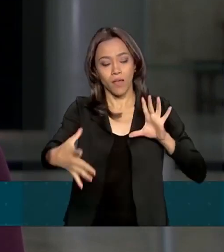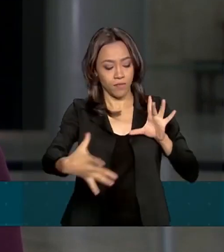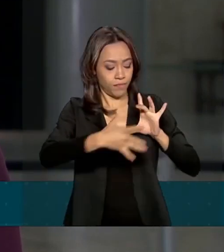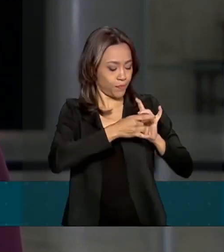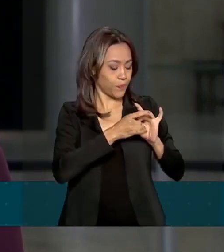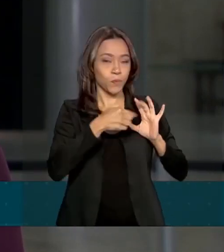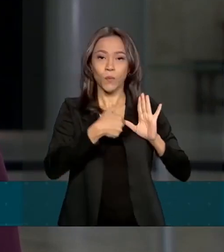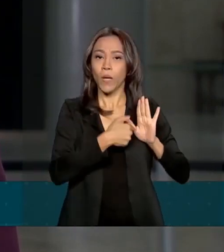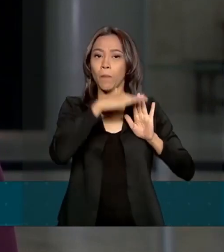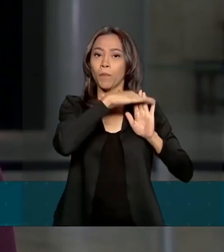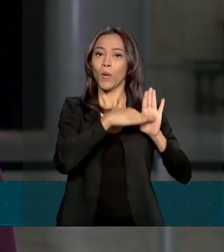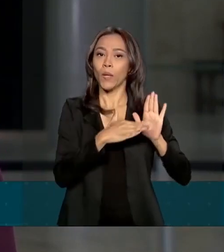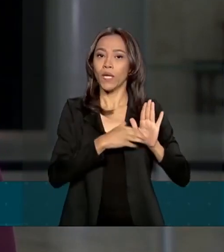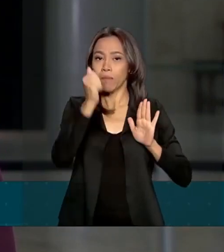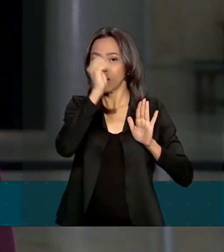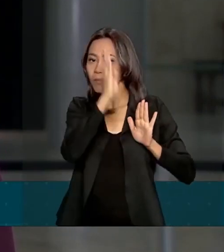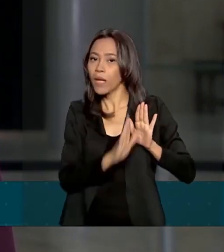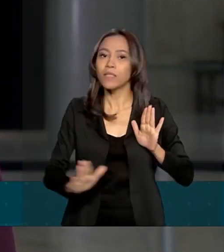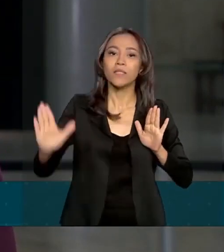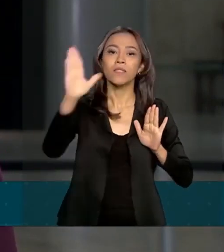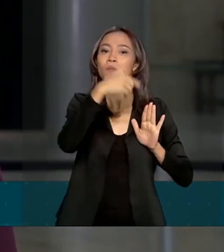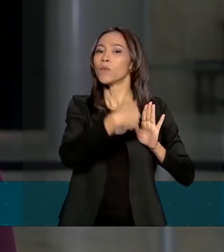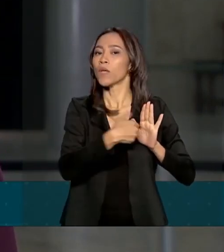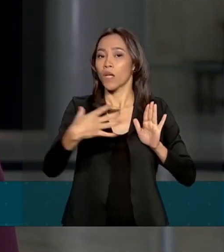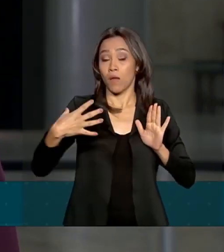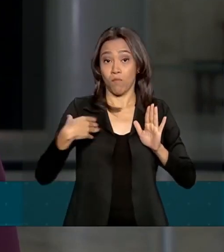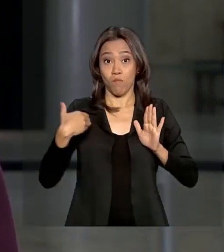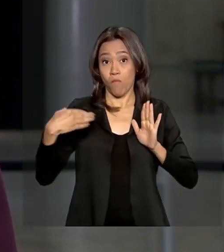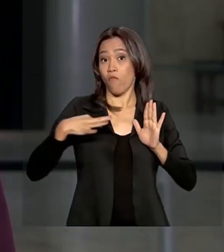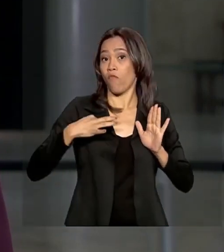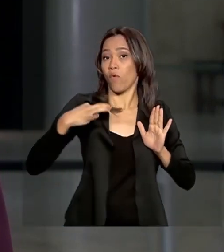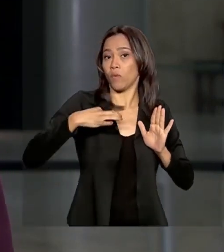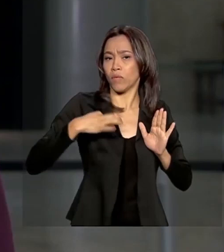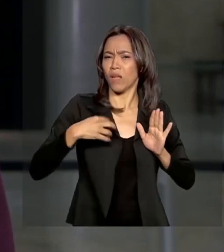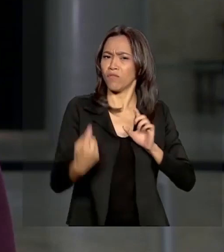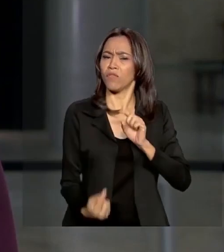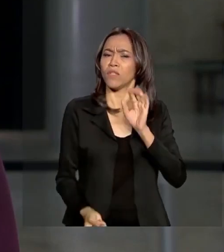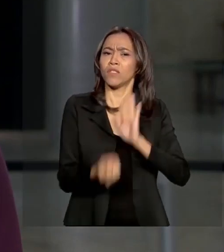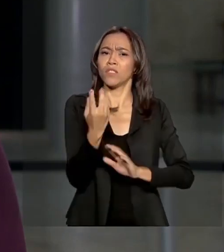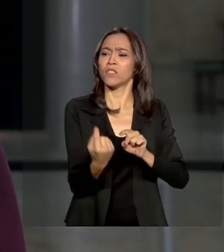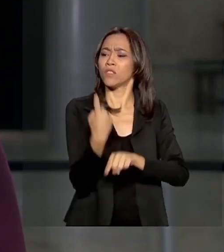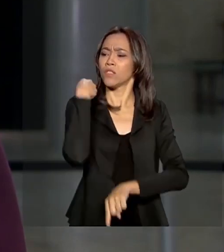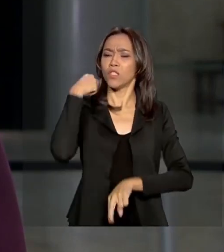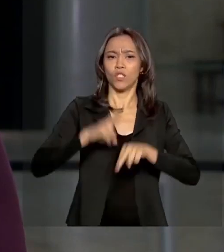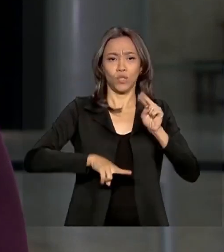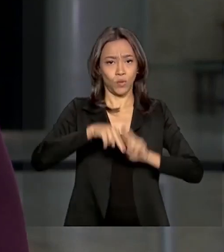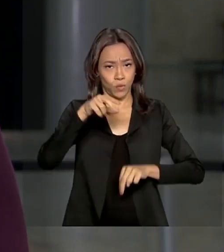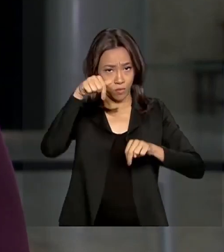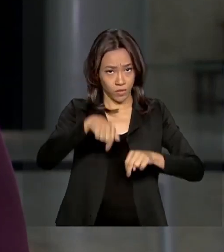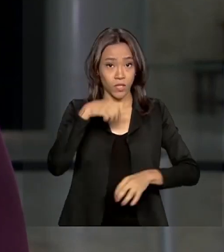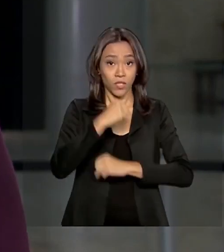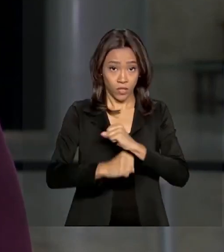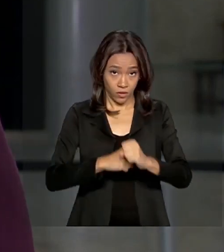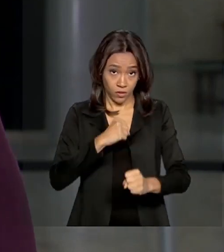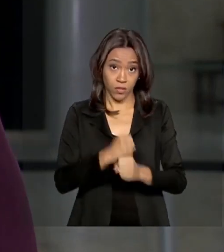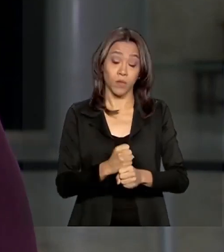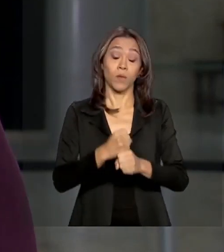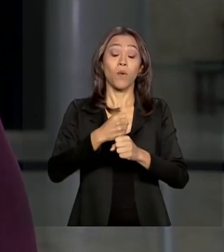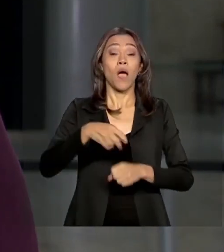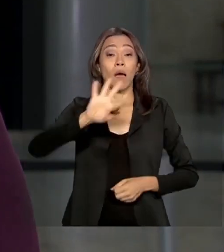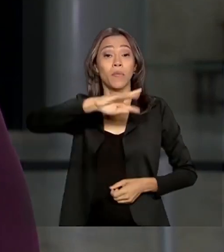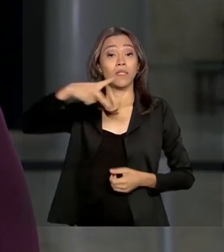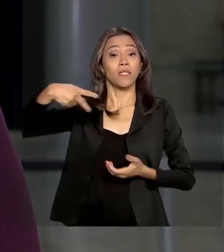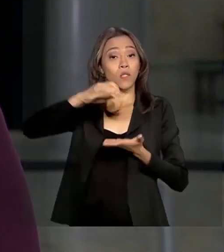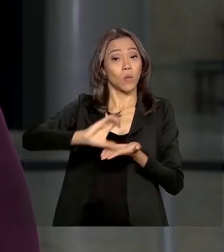de Incentivo ao Voluntariado, o Pátria Voluntária, lançado em junho deste ano. Segundo a presidente do Conselho do